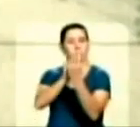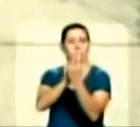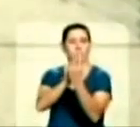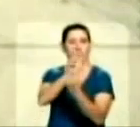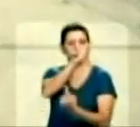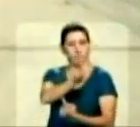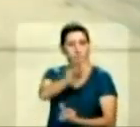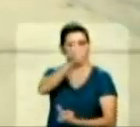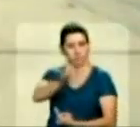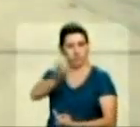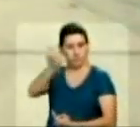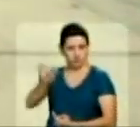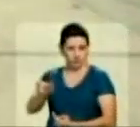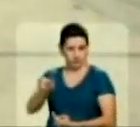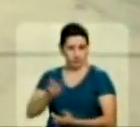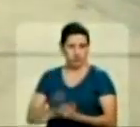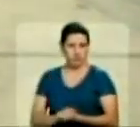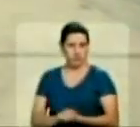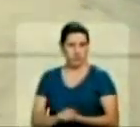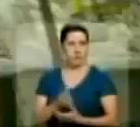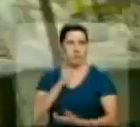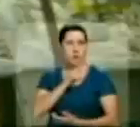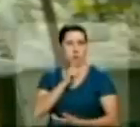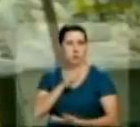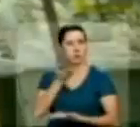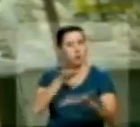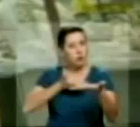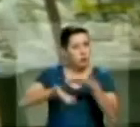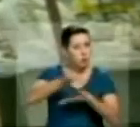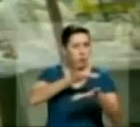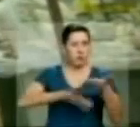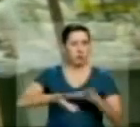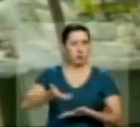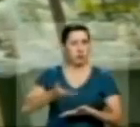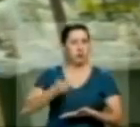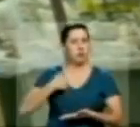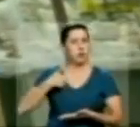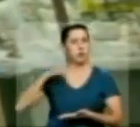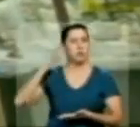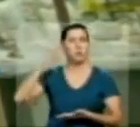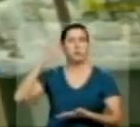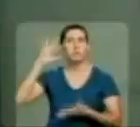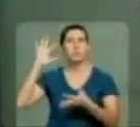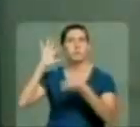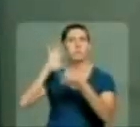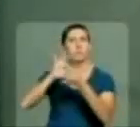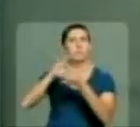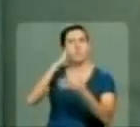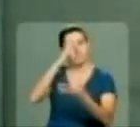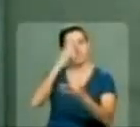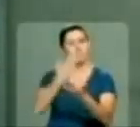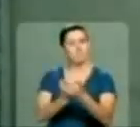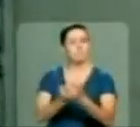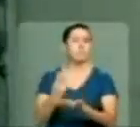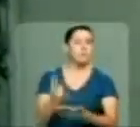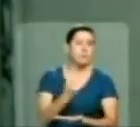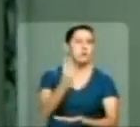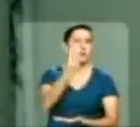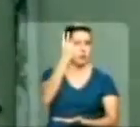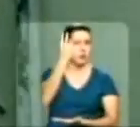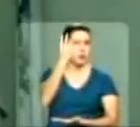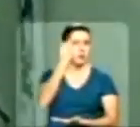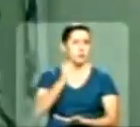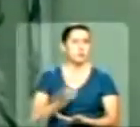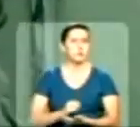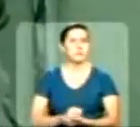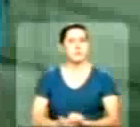son Dória aqui, João Dória. Pra São Paulo andar pra frente, um cara diferente, a cara